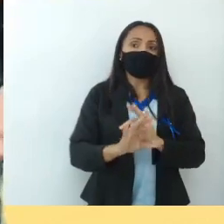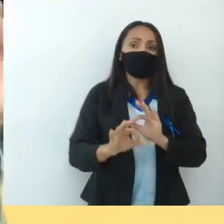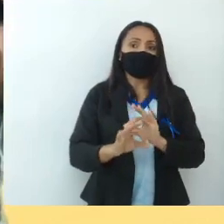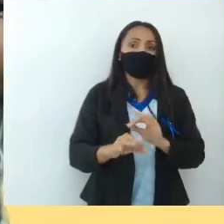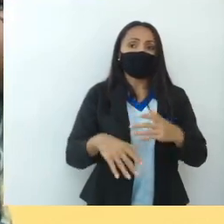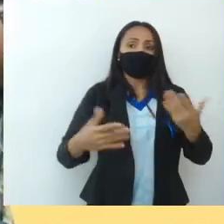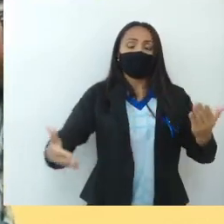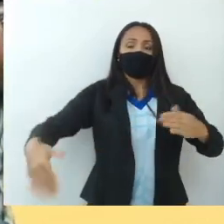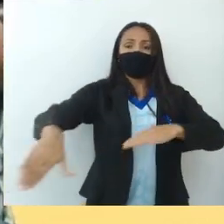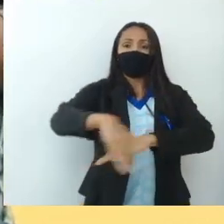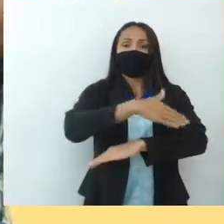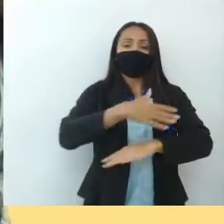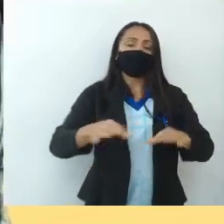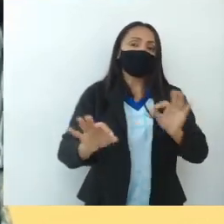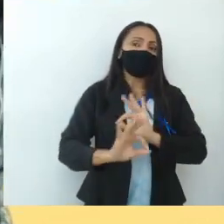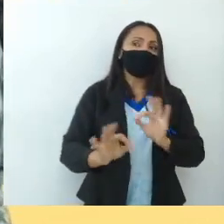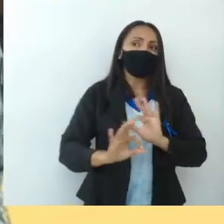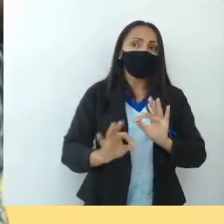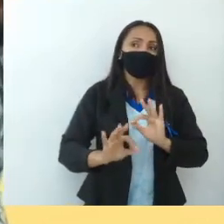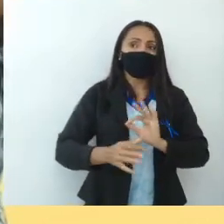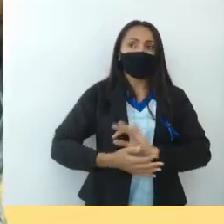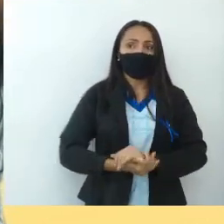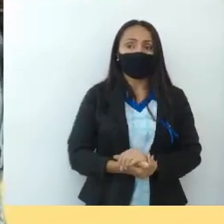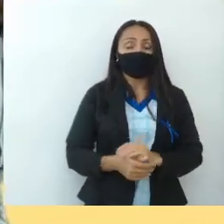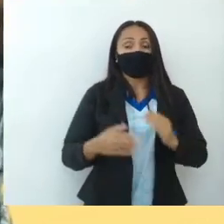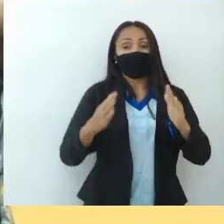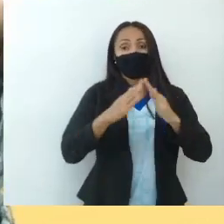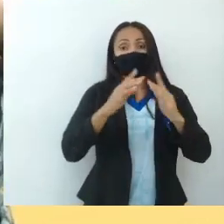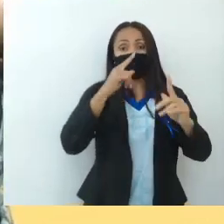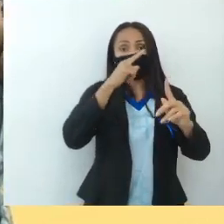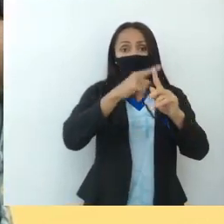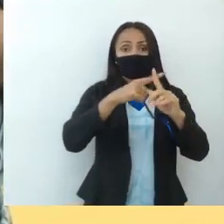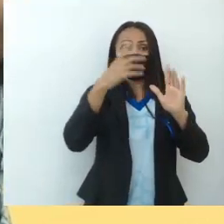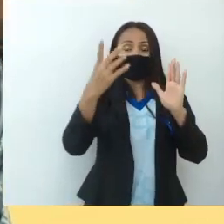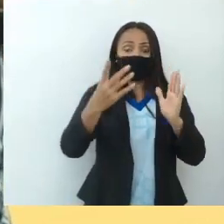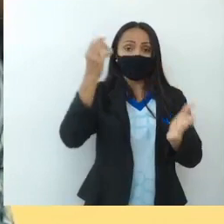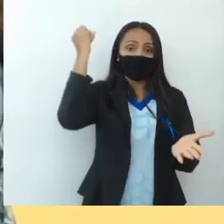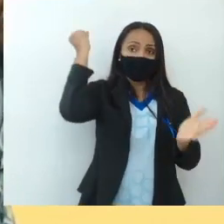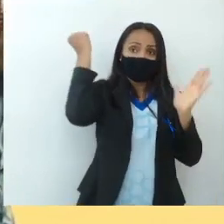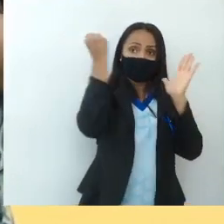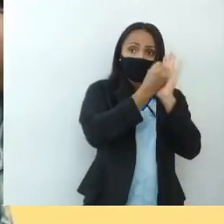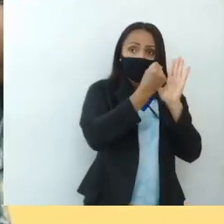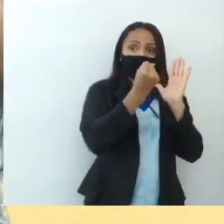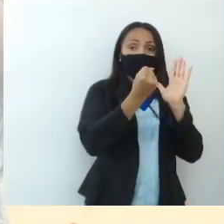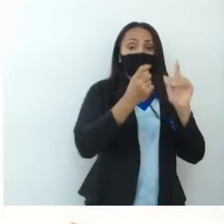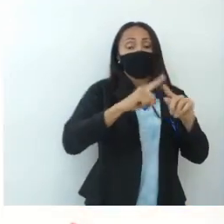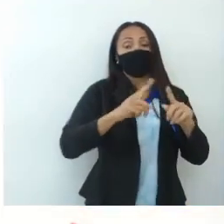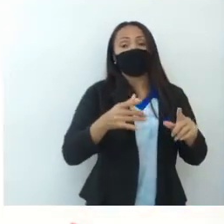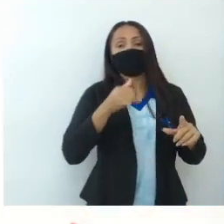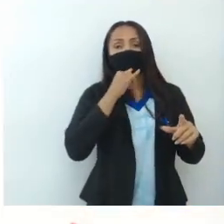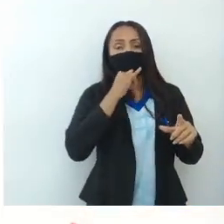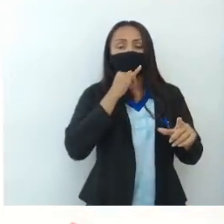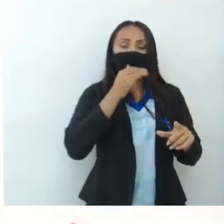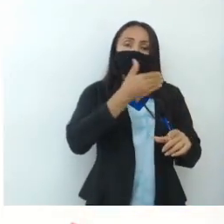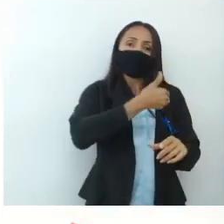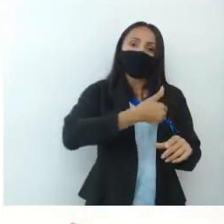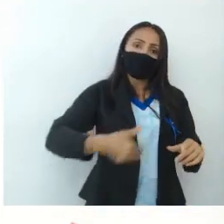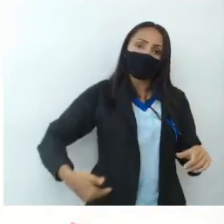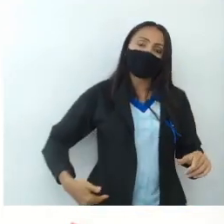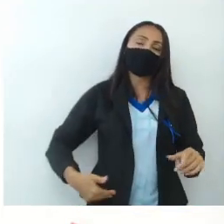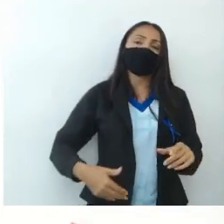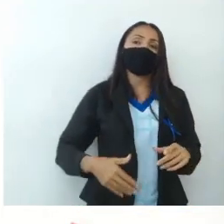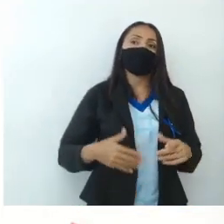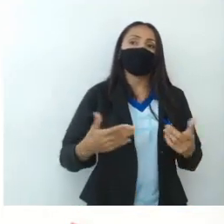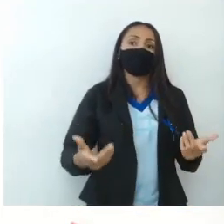jornais, pessoal. Na época, essa igreja ela foi tombada, mas, infelizmente, o governo também do Lucena, e